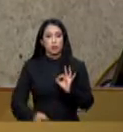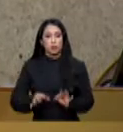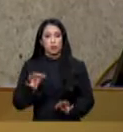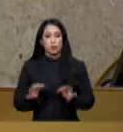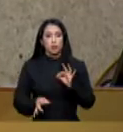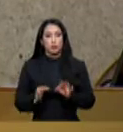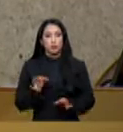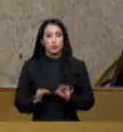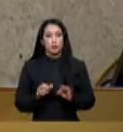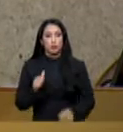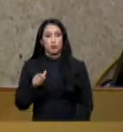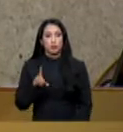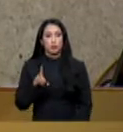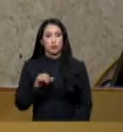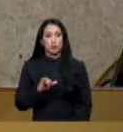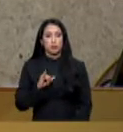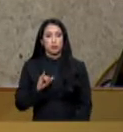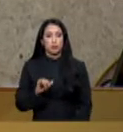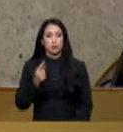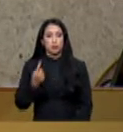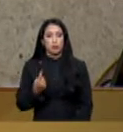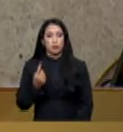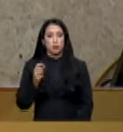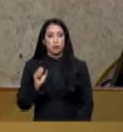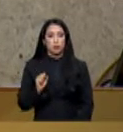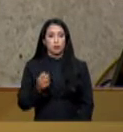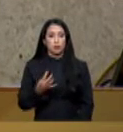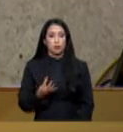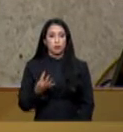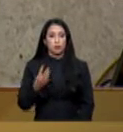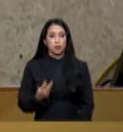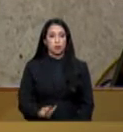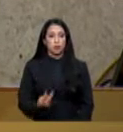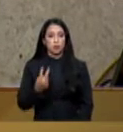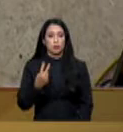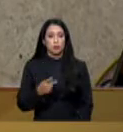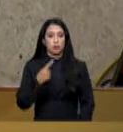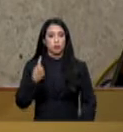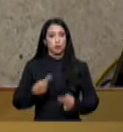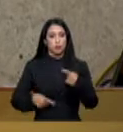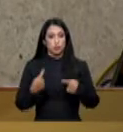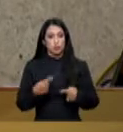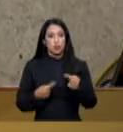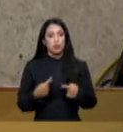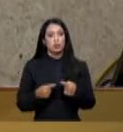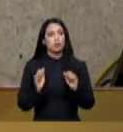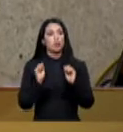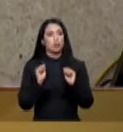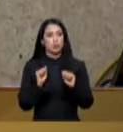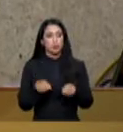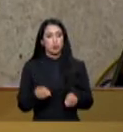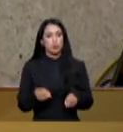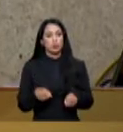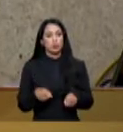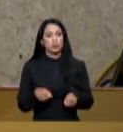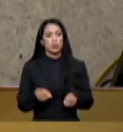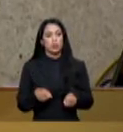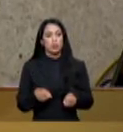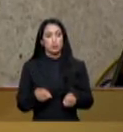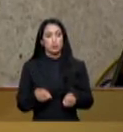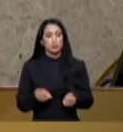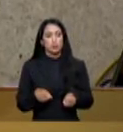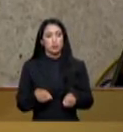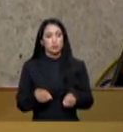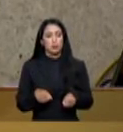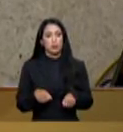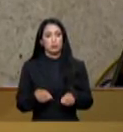julgamento da DI 1842, em que se discutiu acerca da possibilidade de transferência